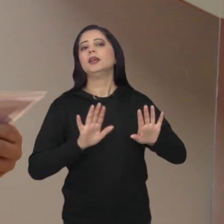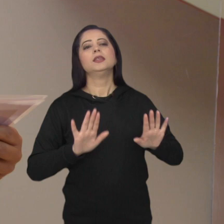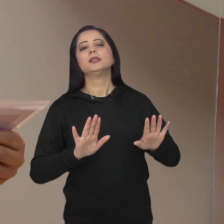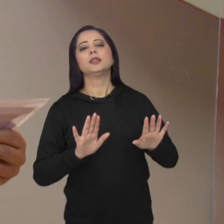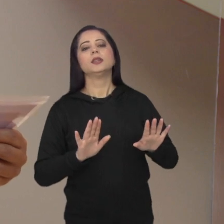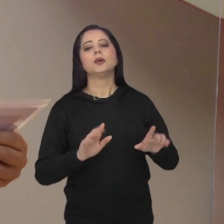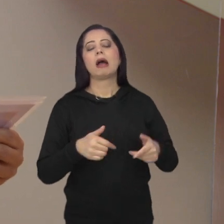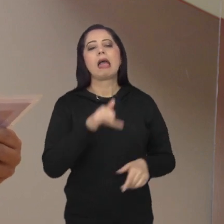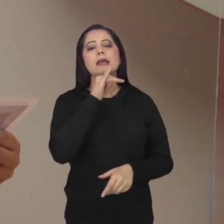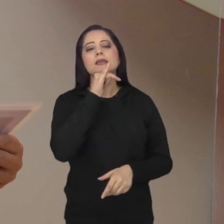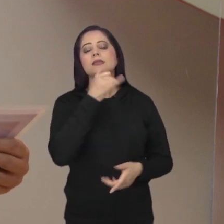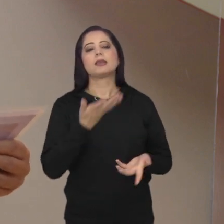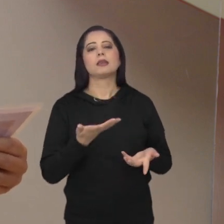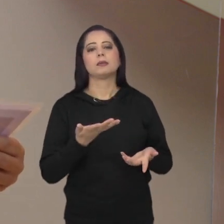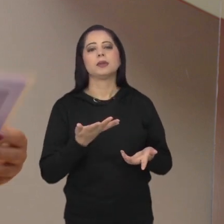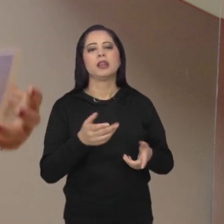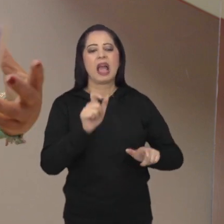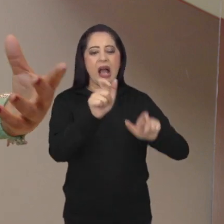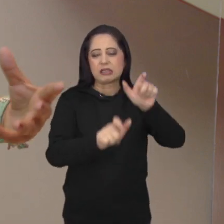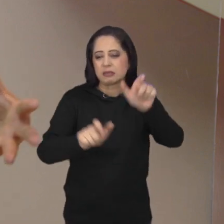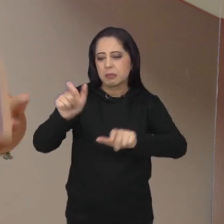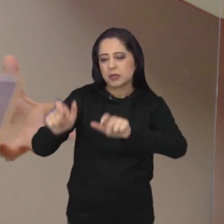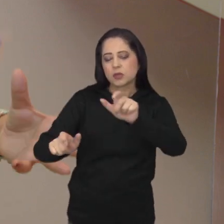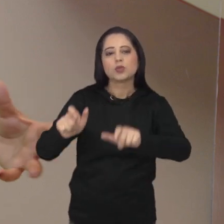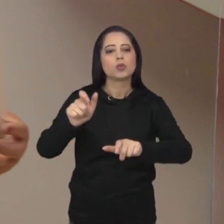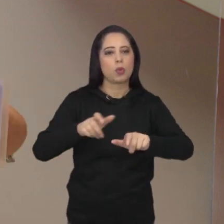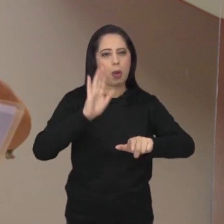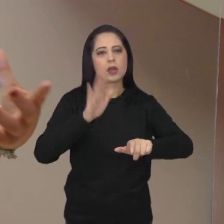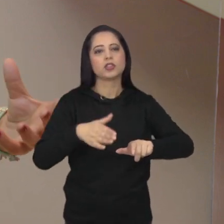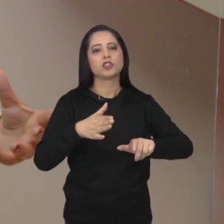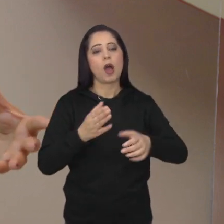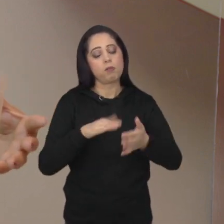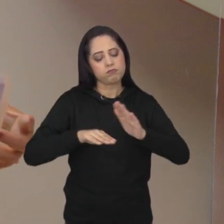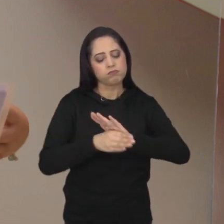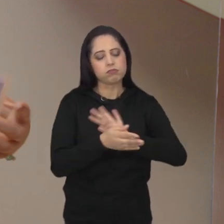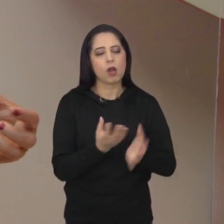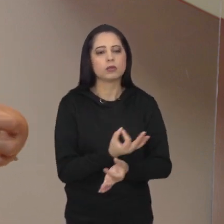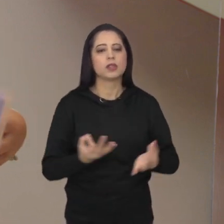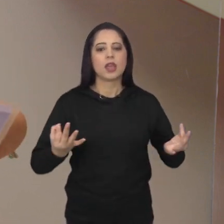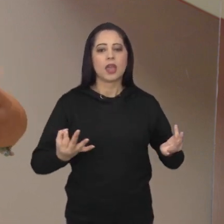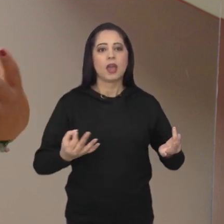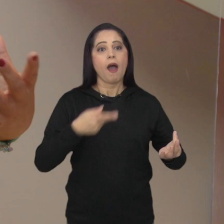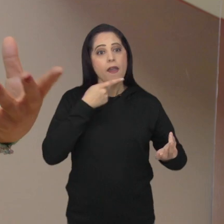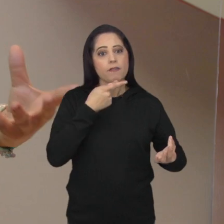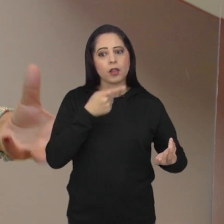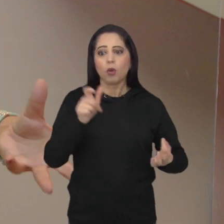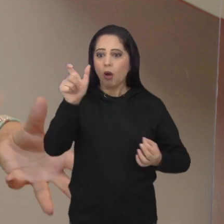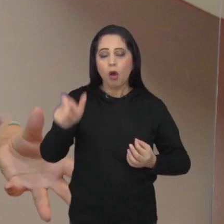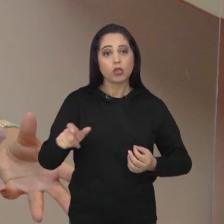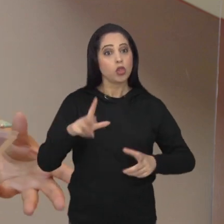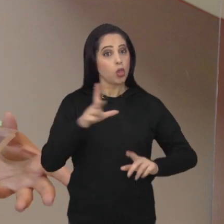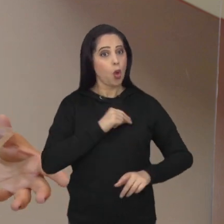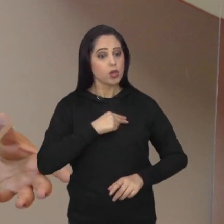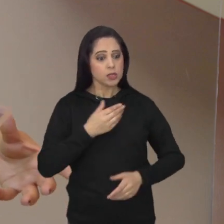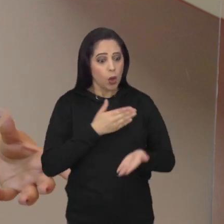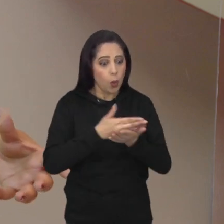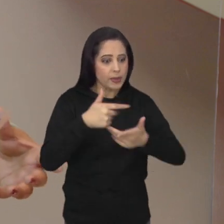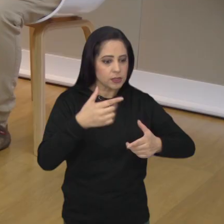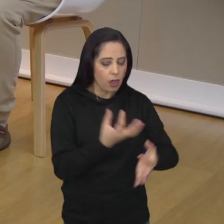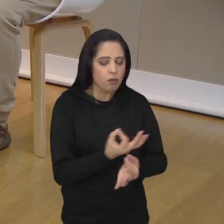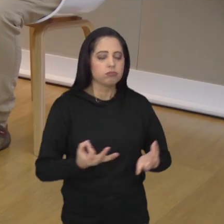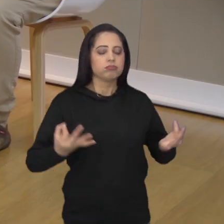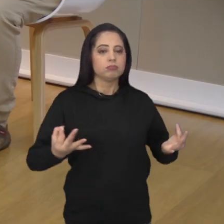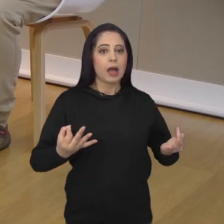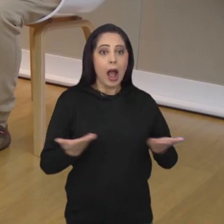E a produtividade? Algumas pessoas que praticam meditação com uma certa frequência costumam dizer: olha, eu fiquei mais produtivo depois que comecei a